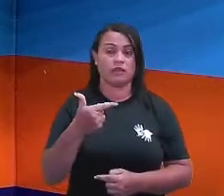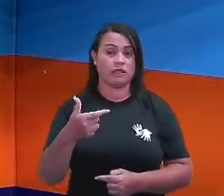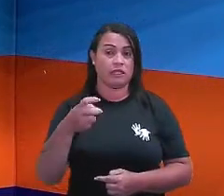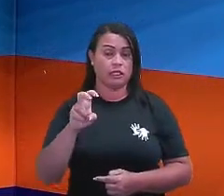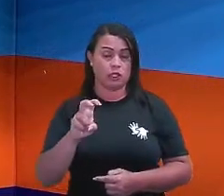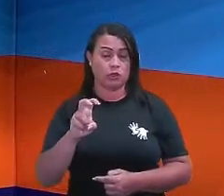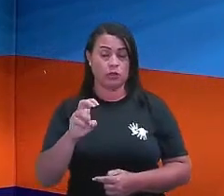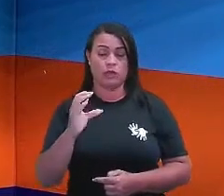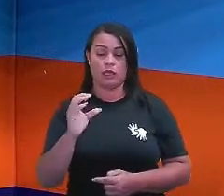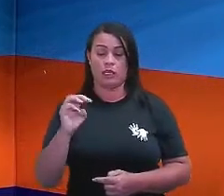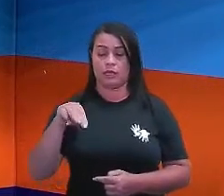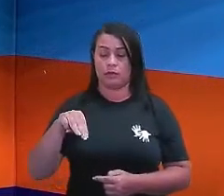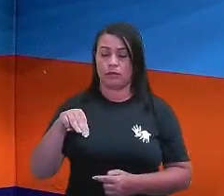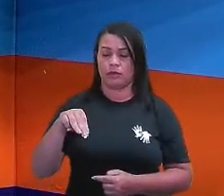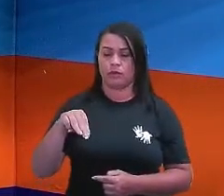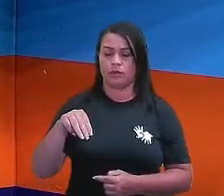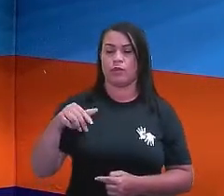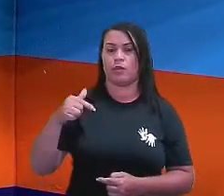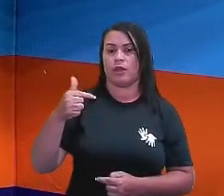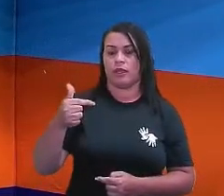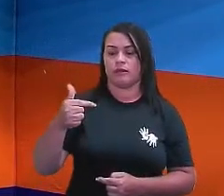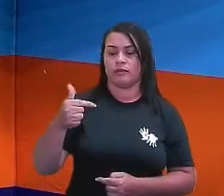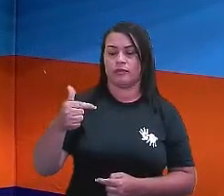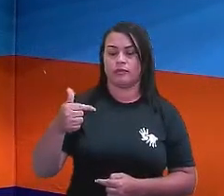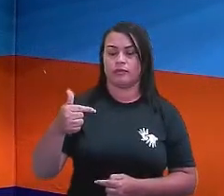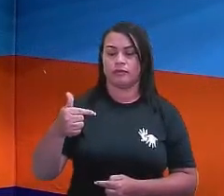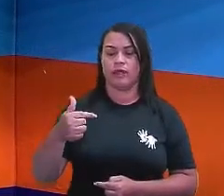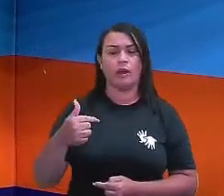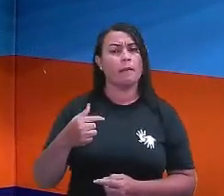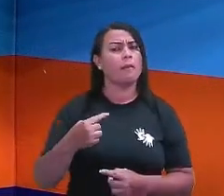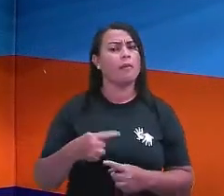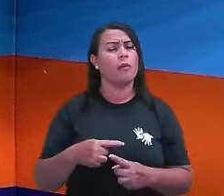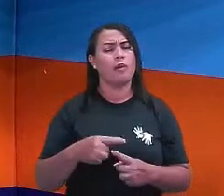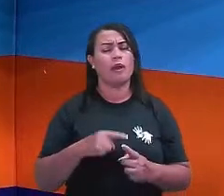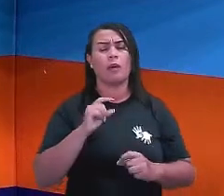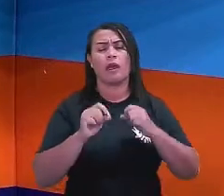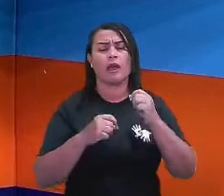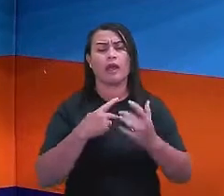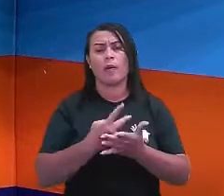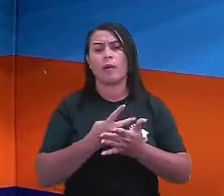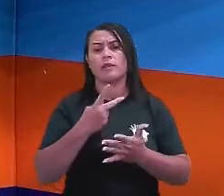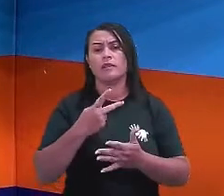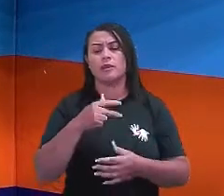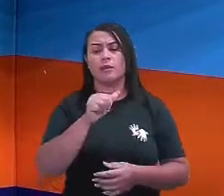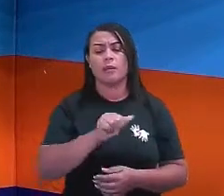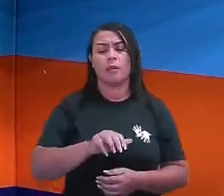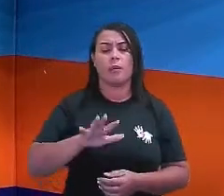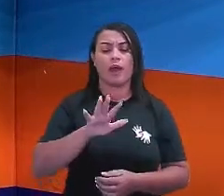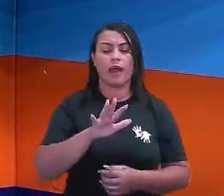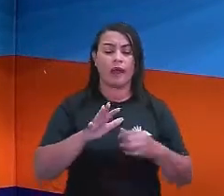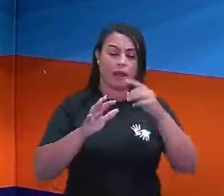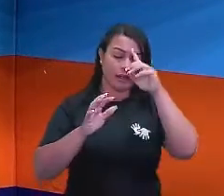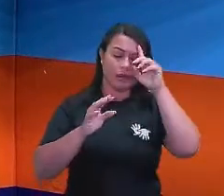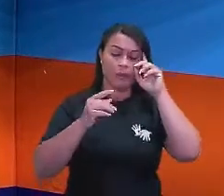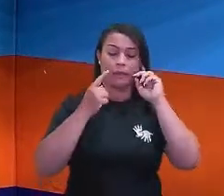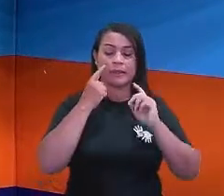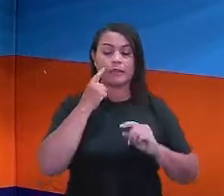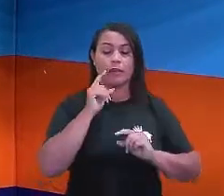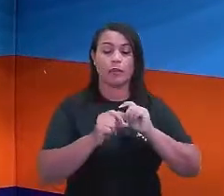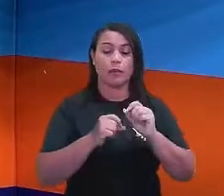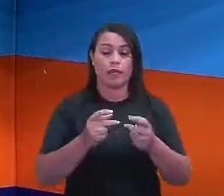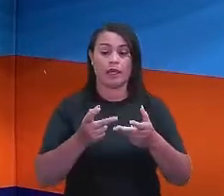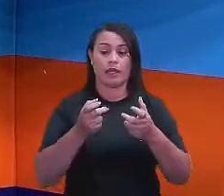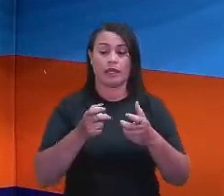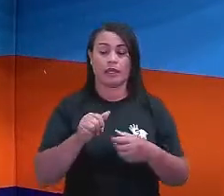225 centímetros quadrados. O que é que ocorreu com a área? Percebam aí que a